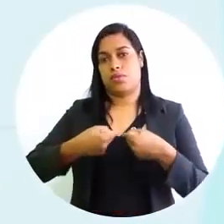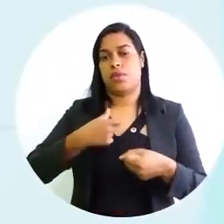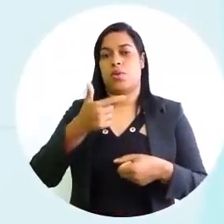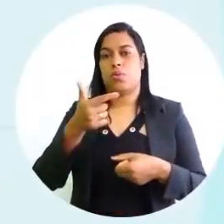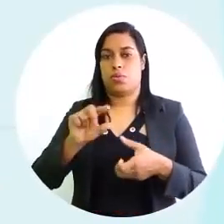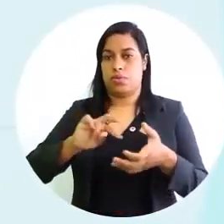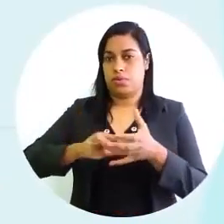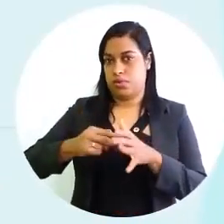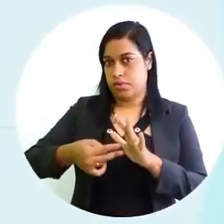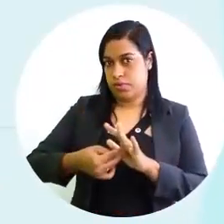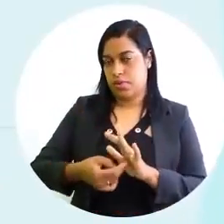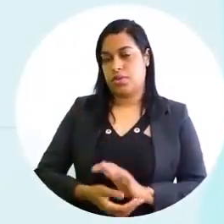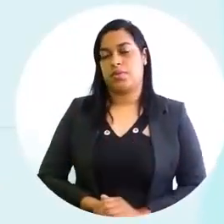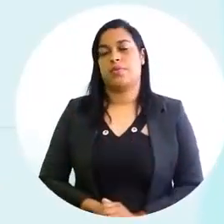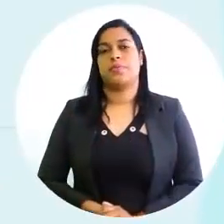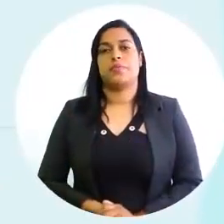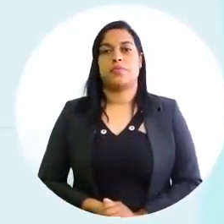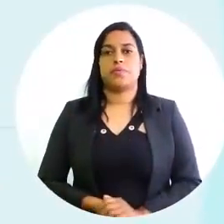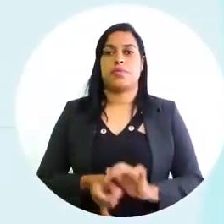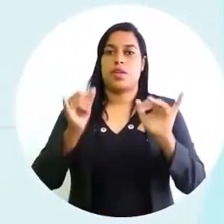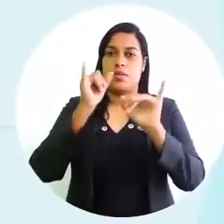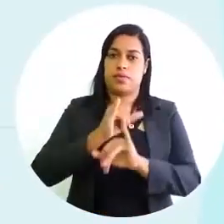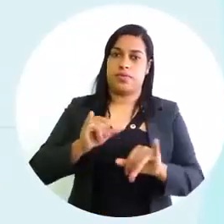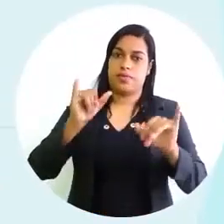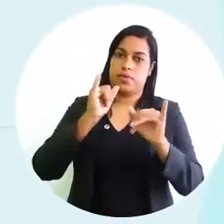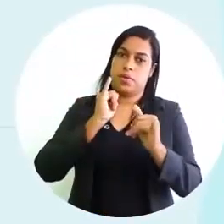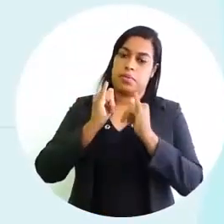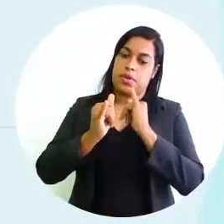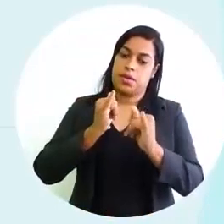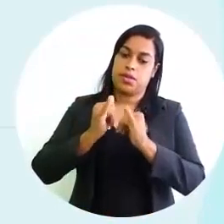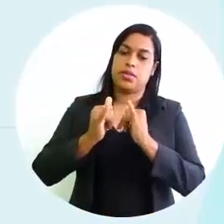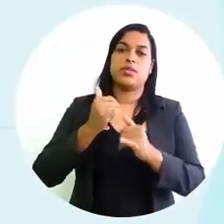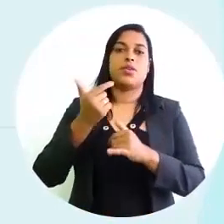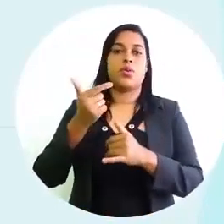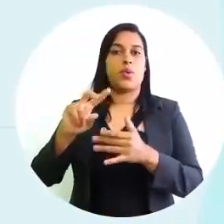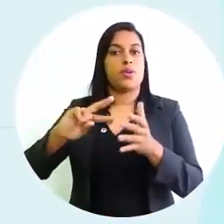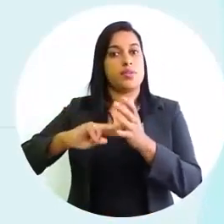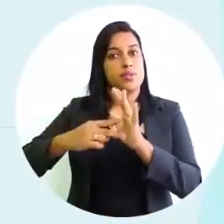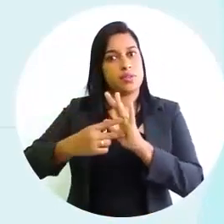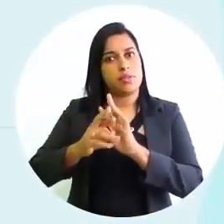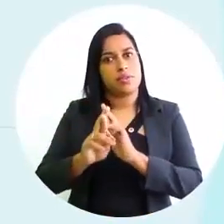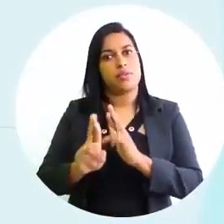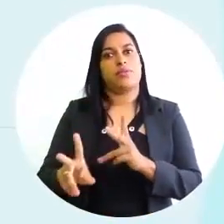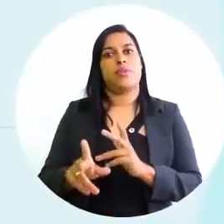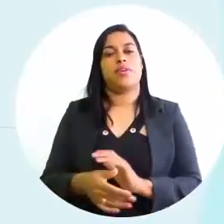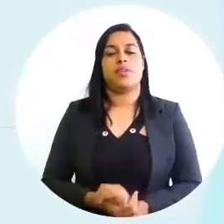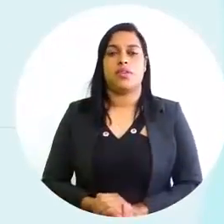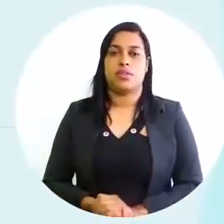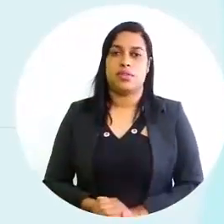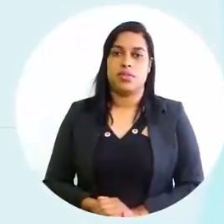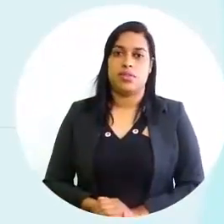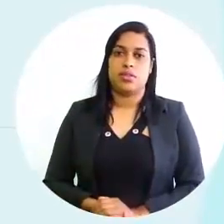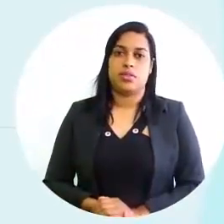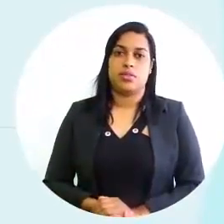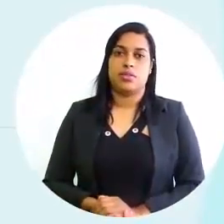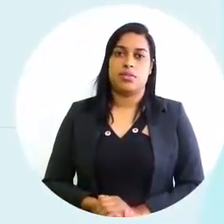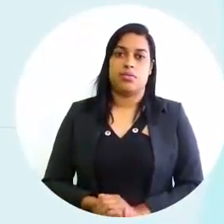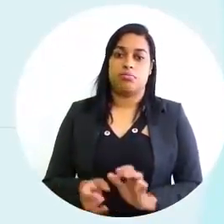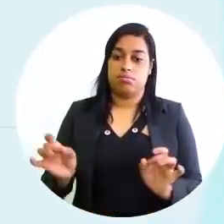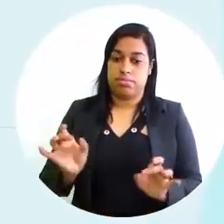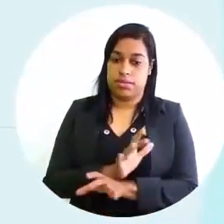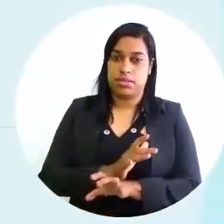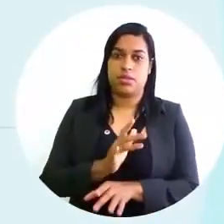tem outro sentido. E para a área de informática, por exemplo, informação já vai ter um sentido bem diferente. Então, para eliminar